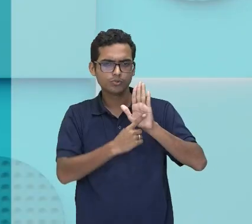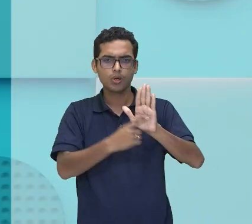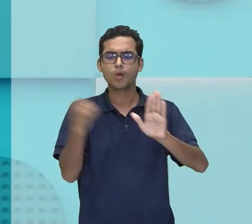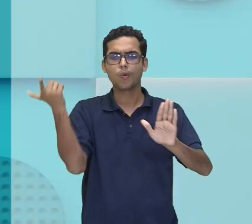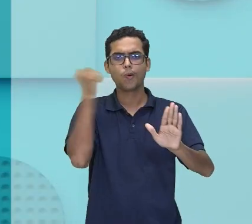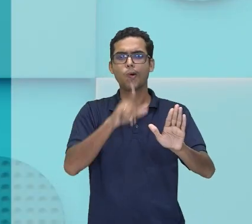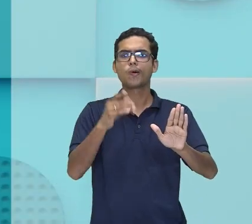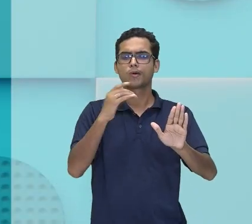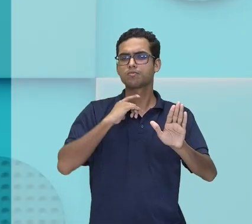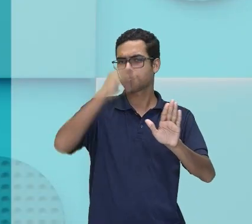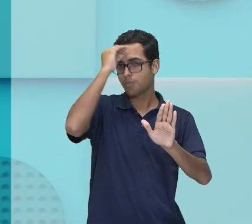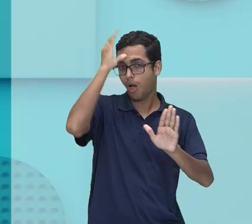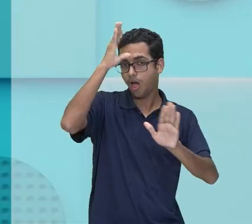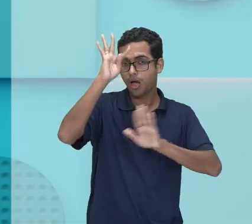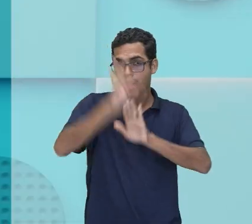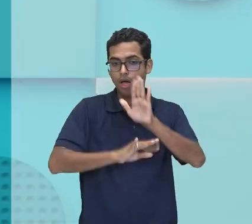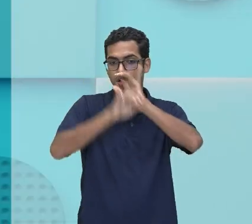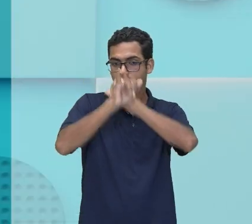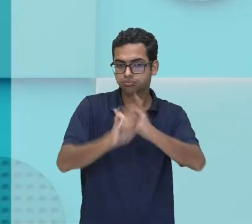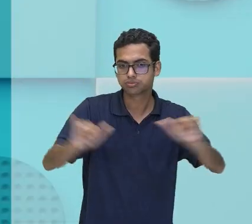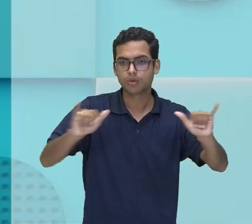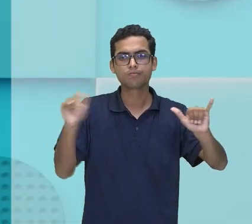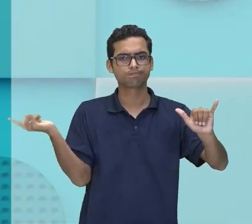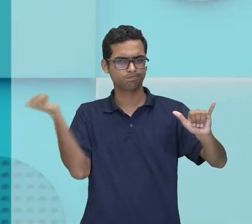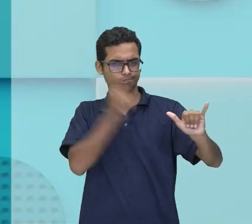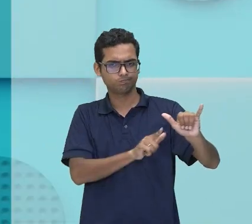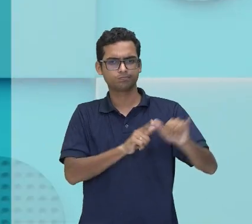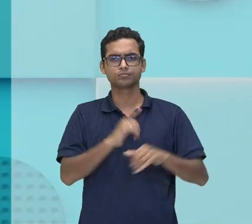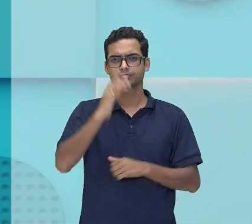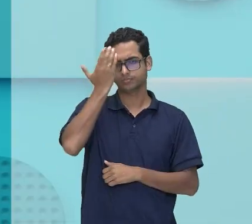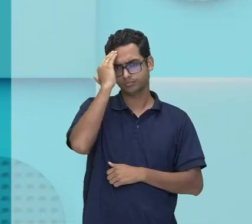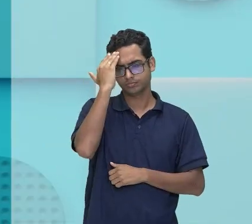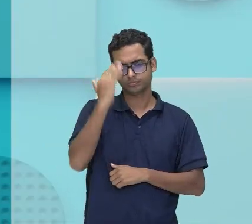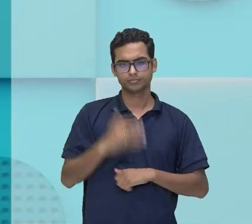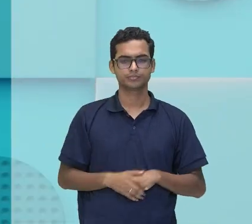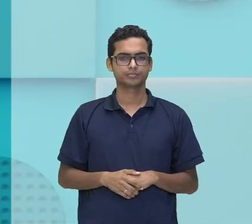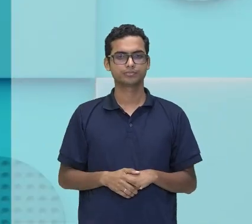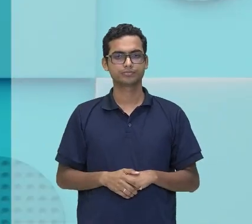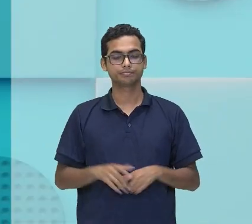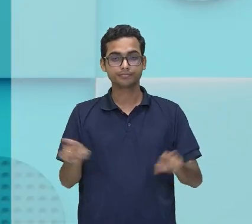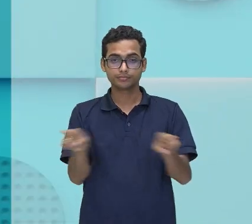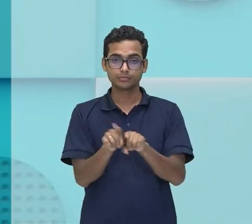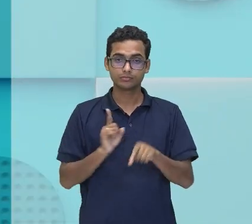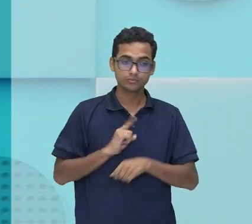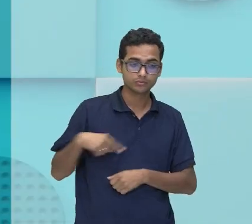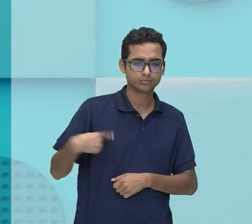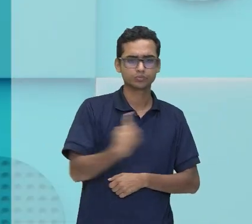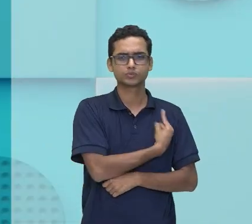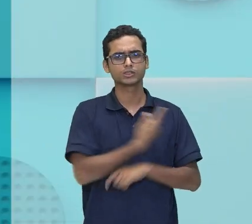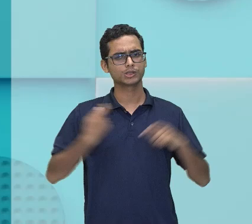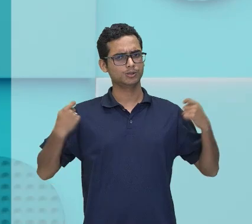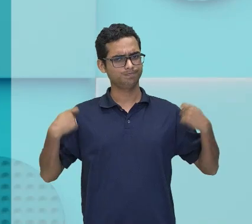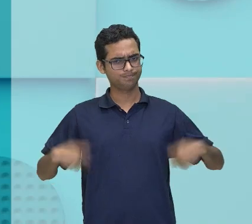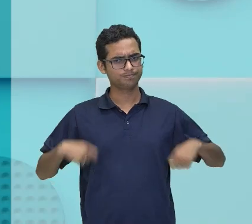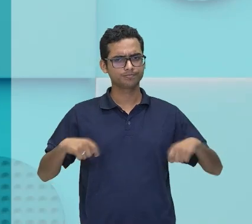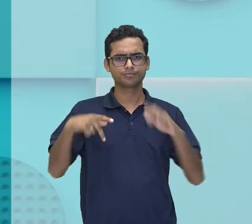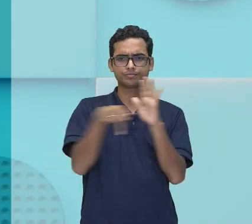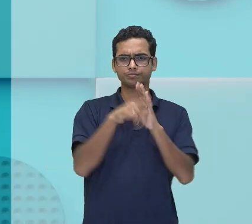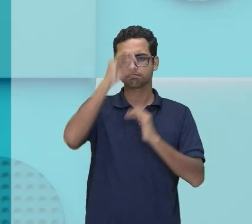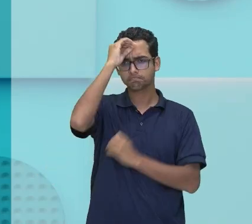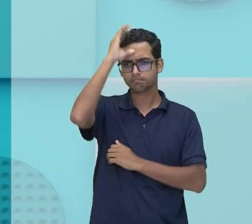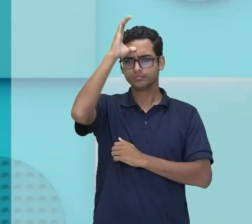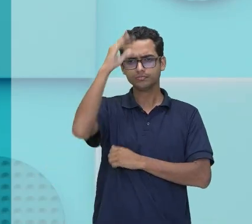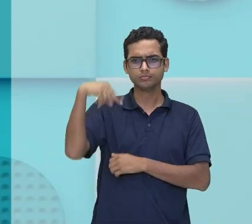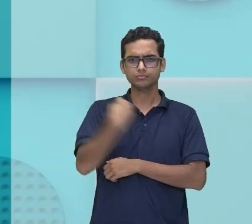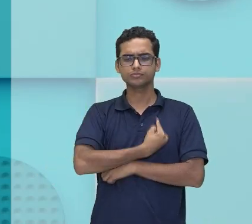passar esse conhecimento da melhor forma. E nós temos que fazer nossa parte. Pegar esse conhecimento e o